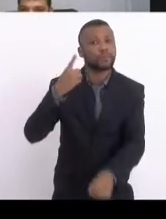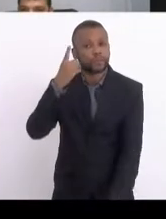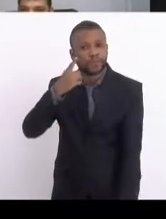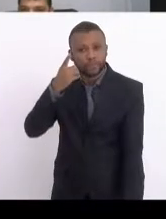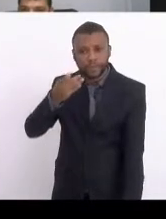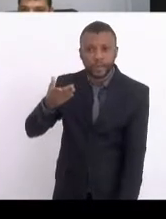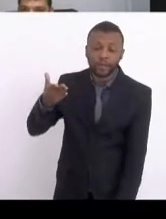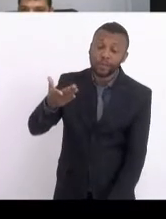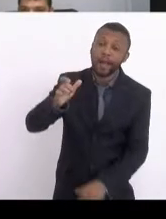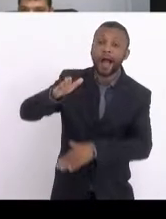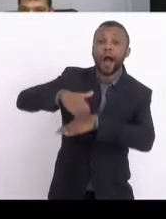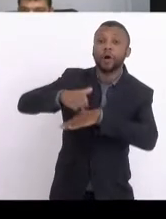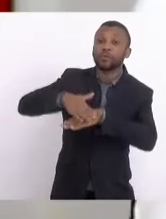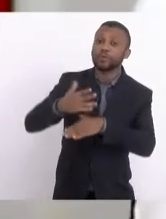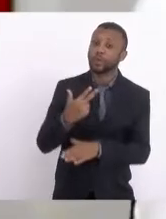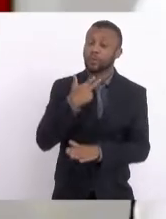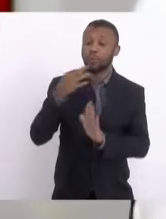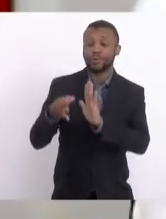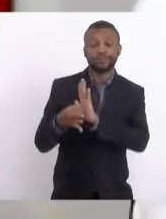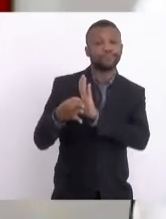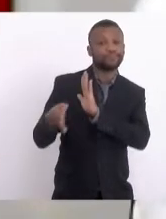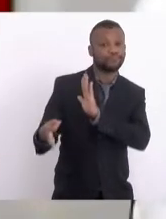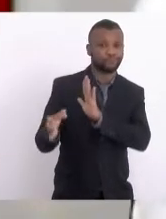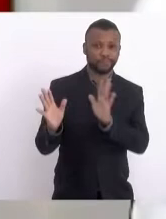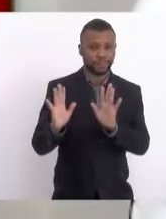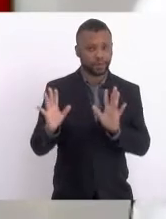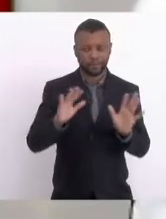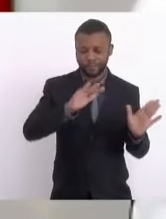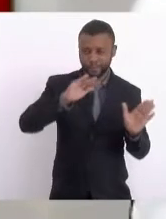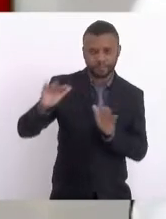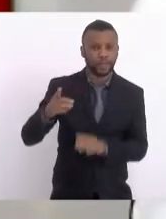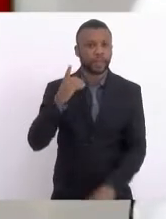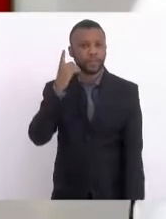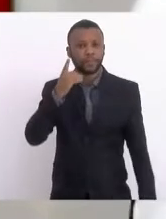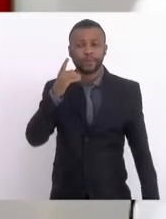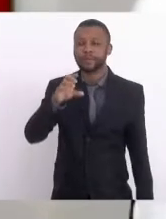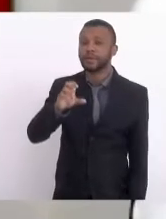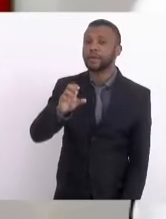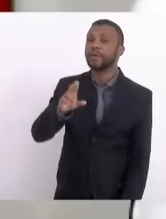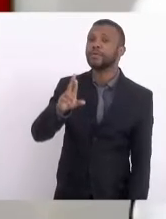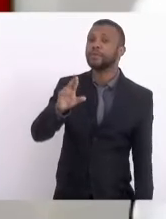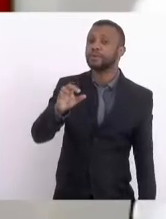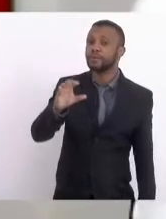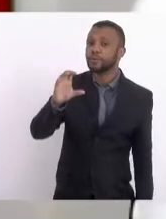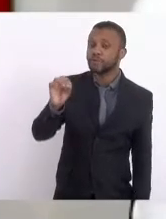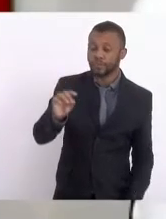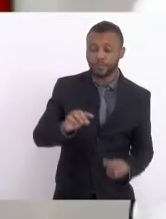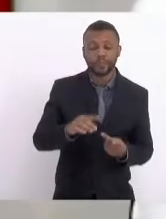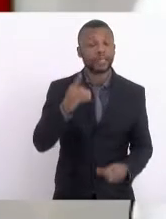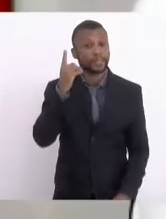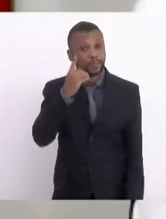dar parecer. Deputado Eurico, deputado Pedro Ricardo,